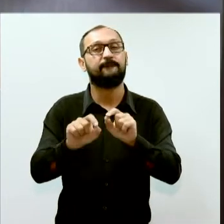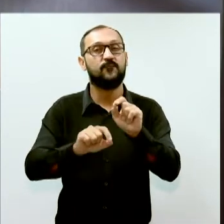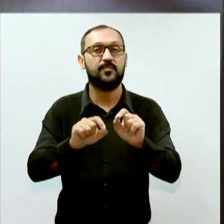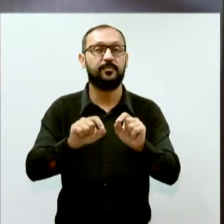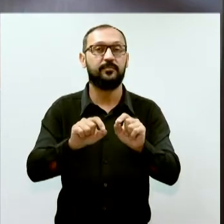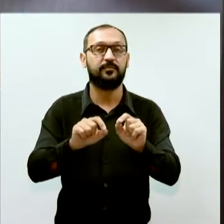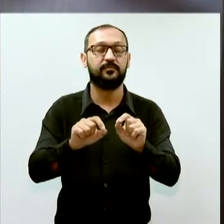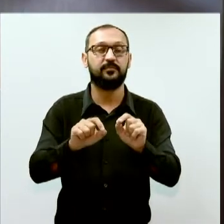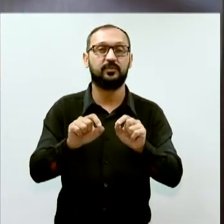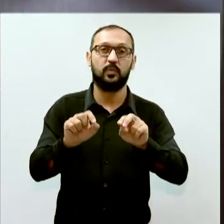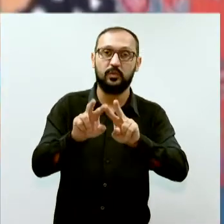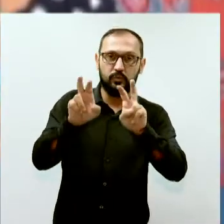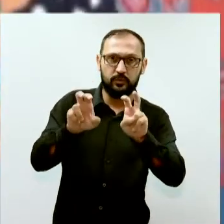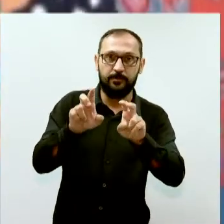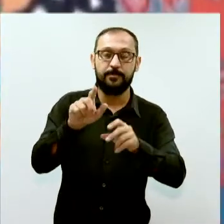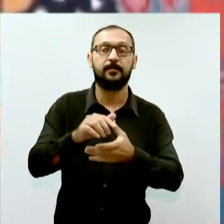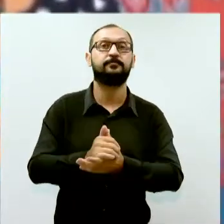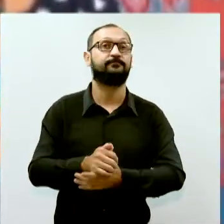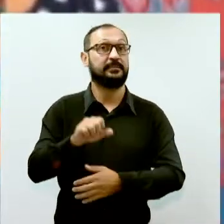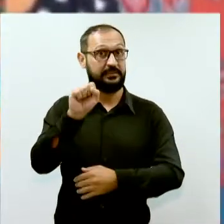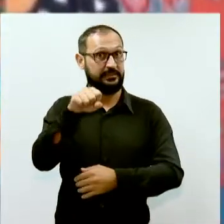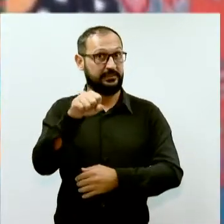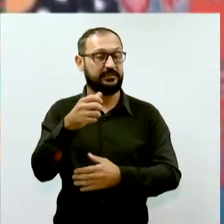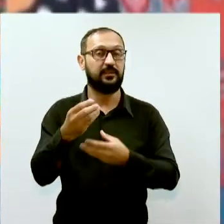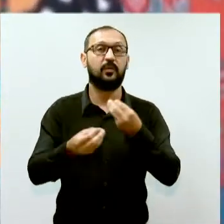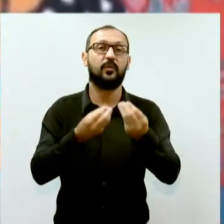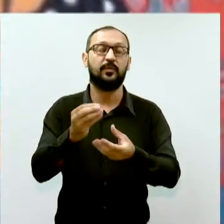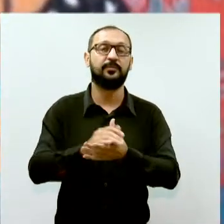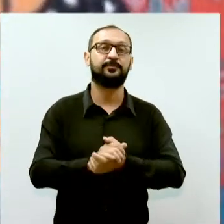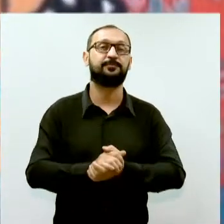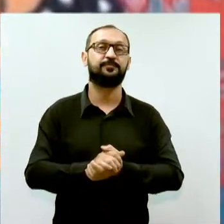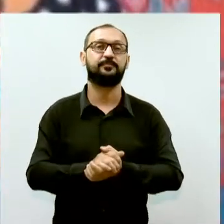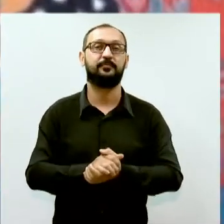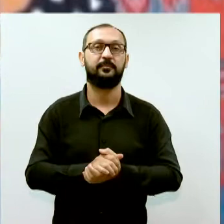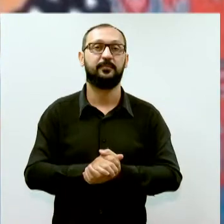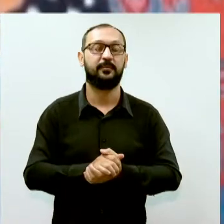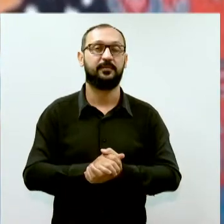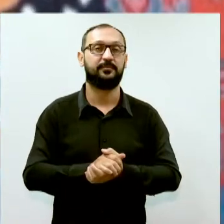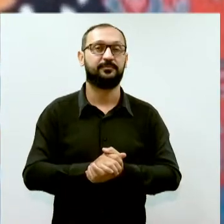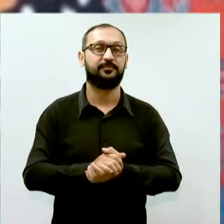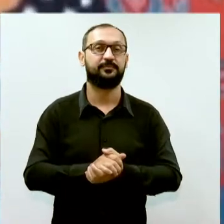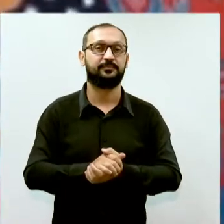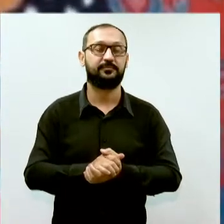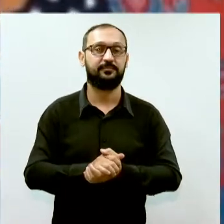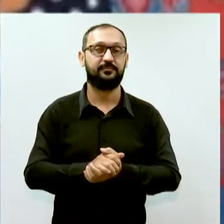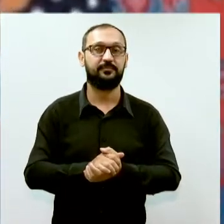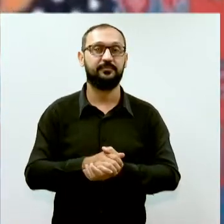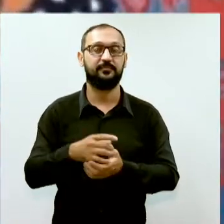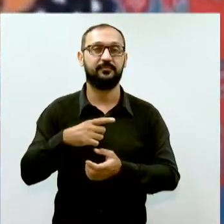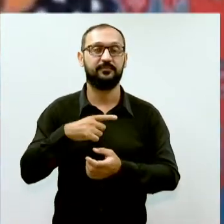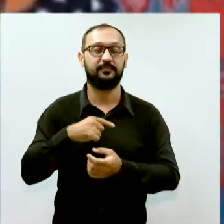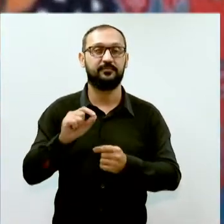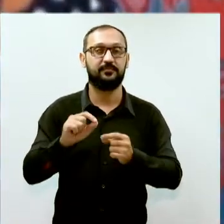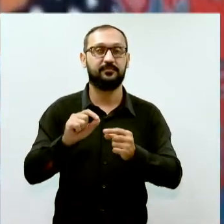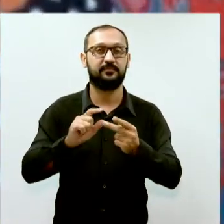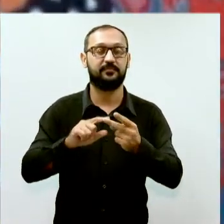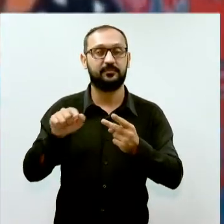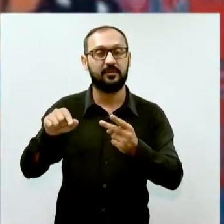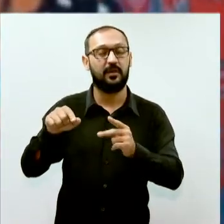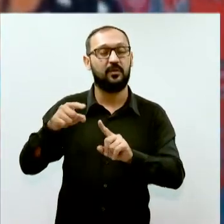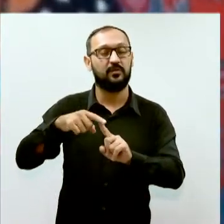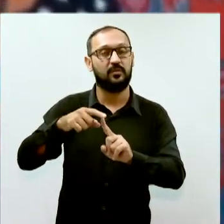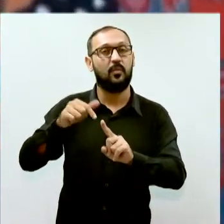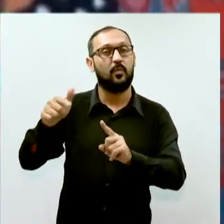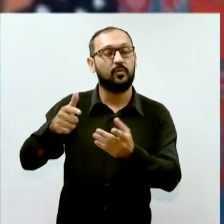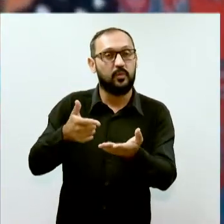também a respeito disso? Sim, trata sim. Nós temos também o Hoyenó